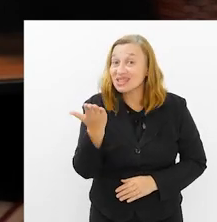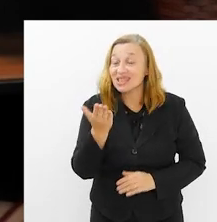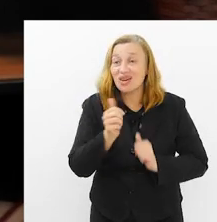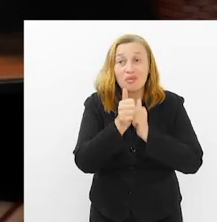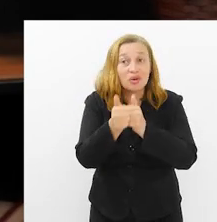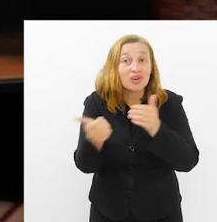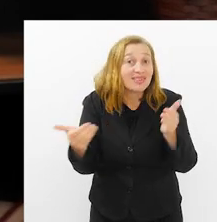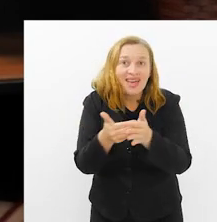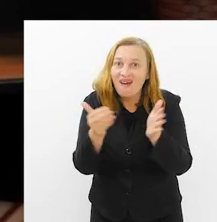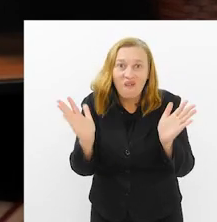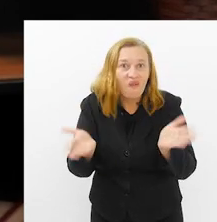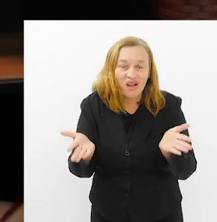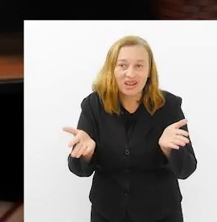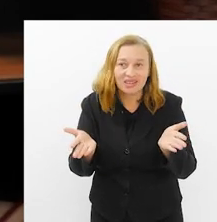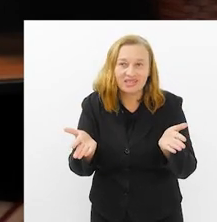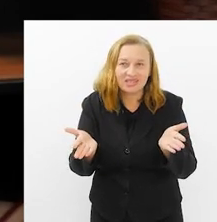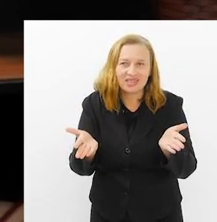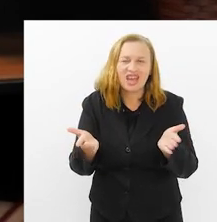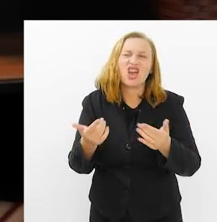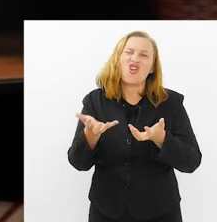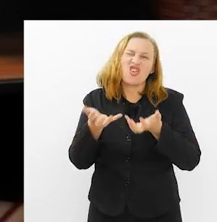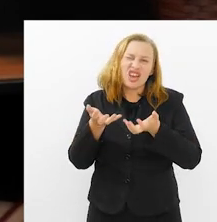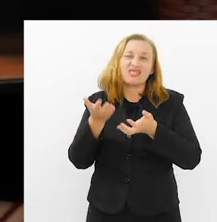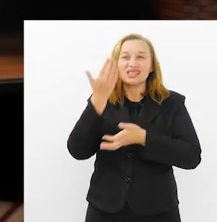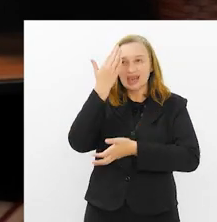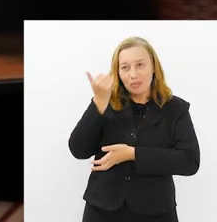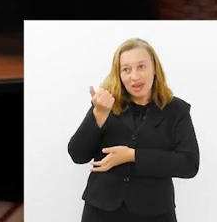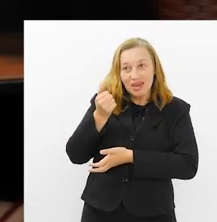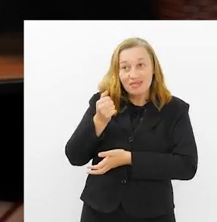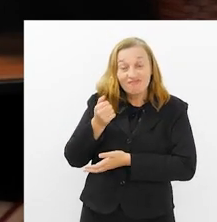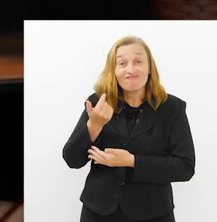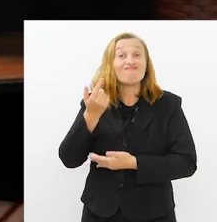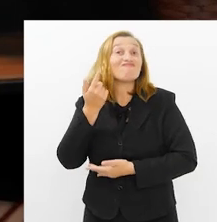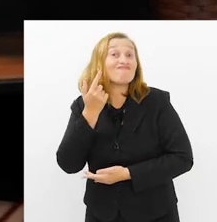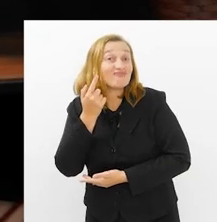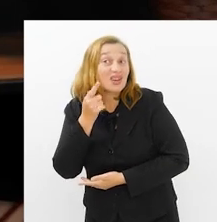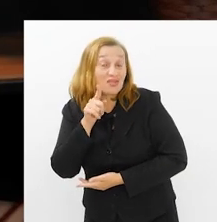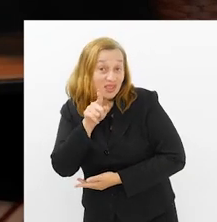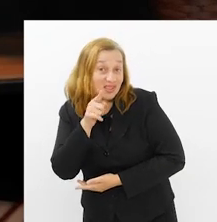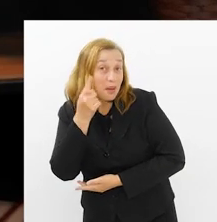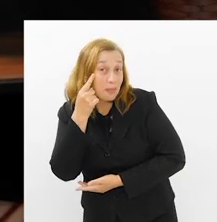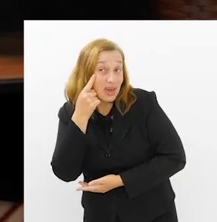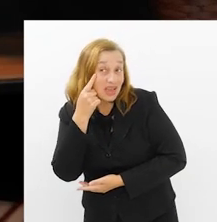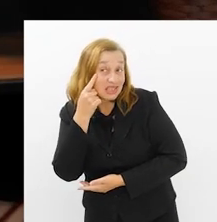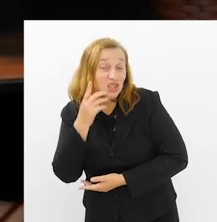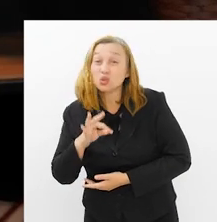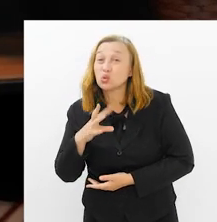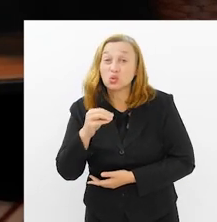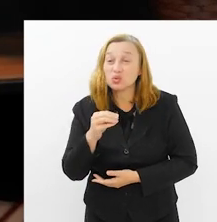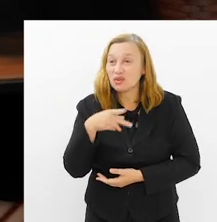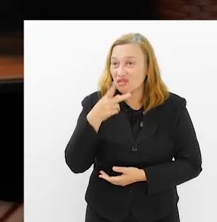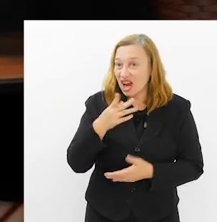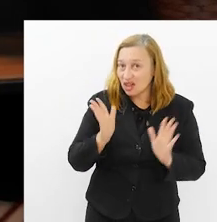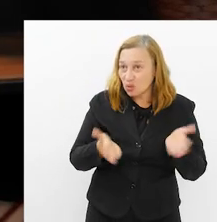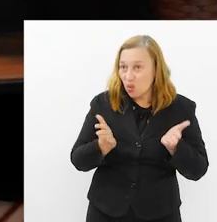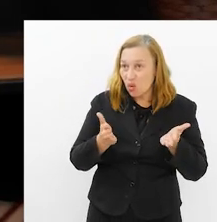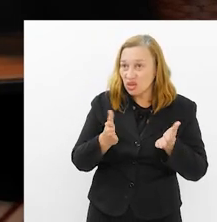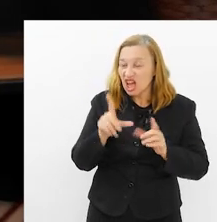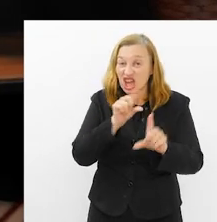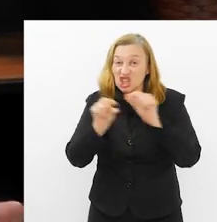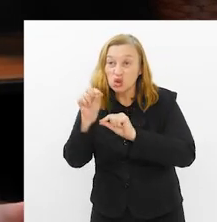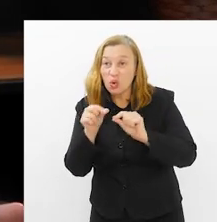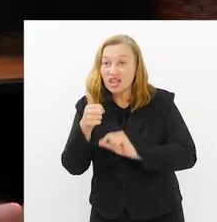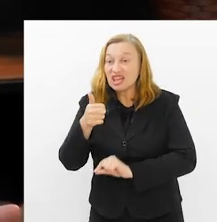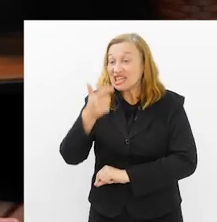por aqui. Eu agradeço a você que nos acompanhou até agora, mas eu ainda quero saber. E aí, o que você pensa